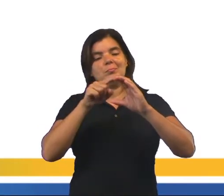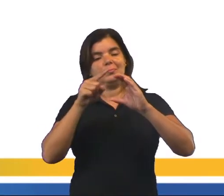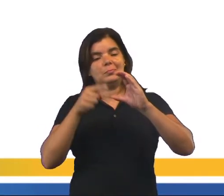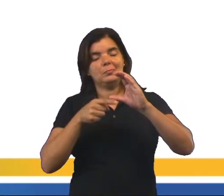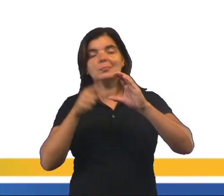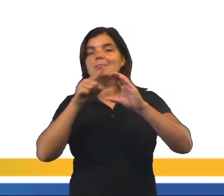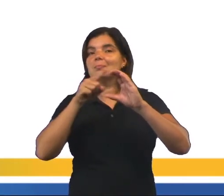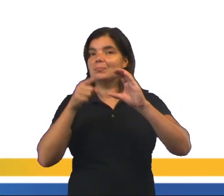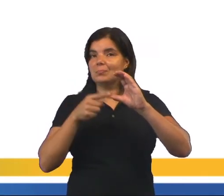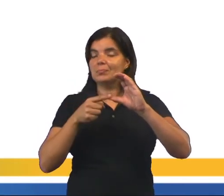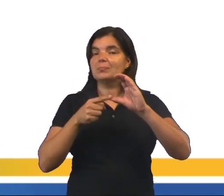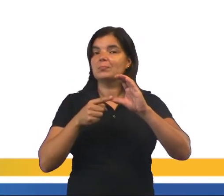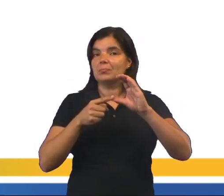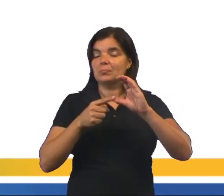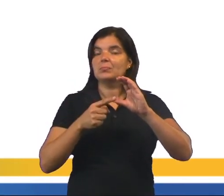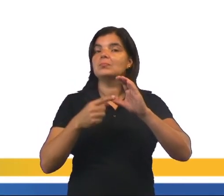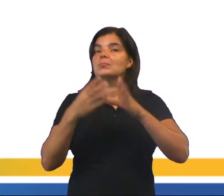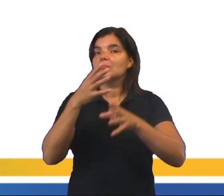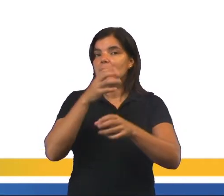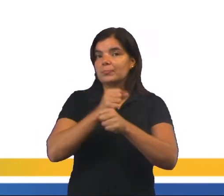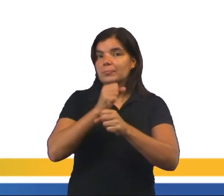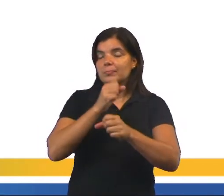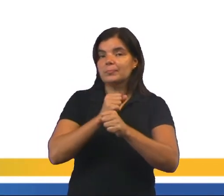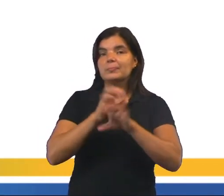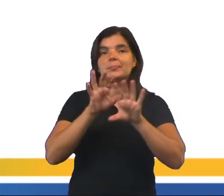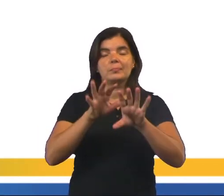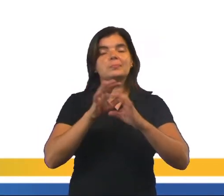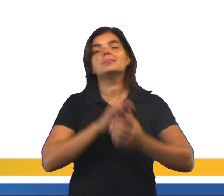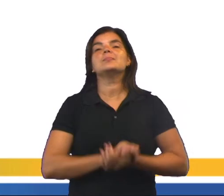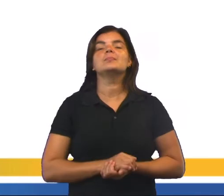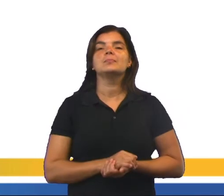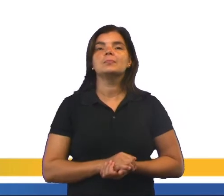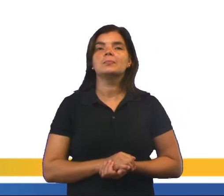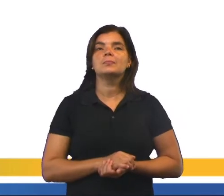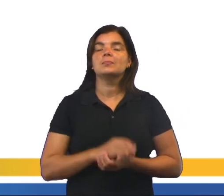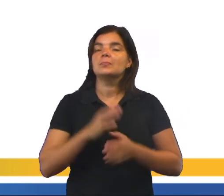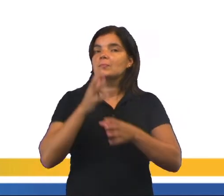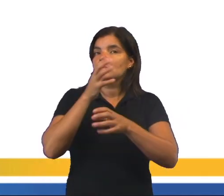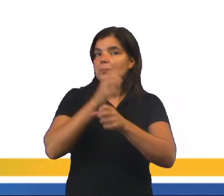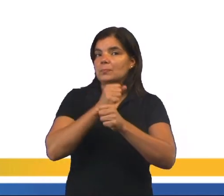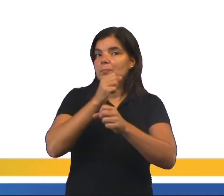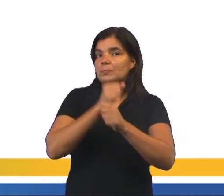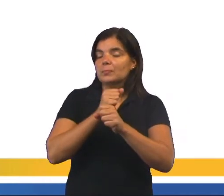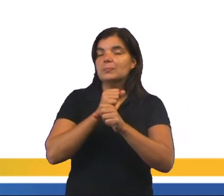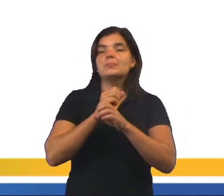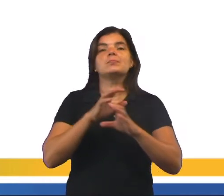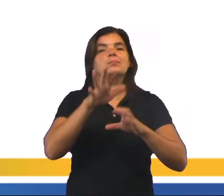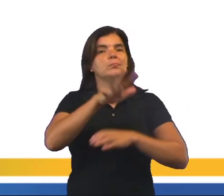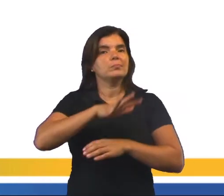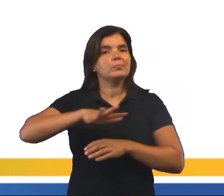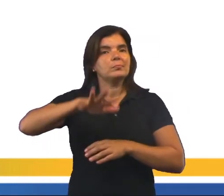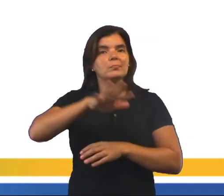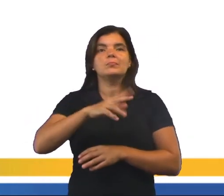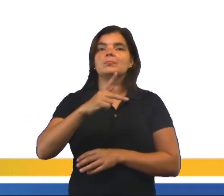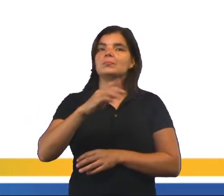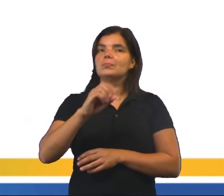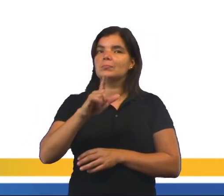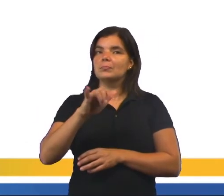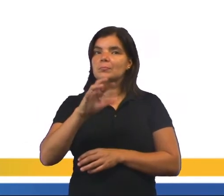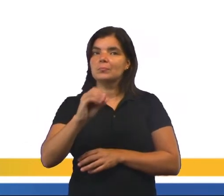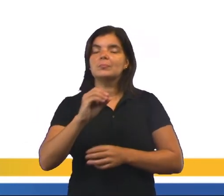circunferência. Então, o modelo de calcular área é assim, tá? É esse modelo, a gente vai calculando áreas de polígonos, tá